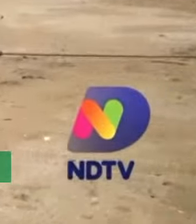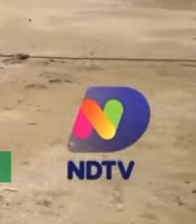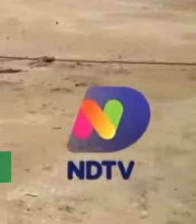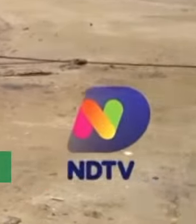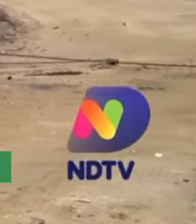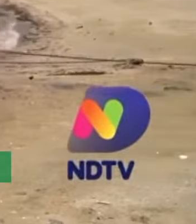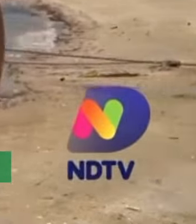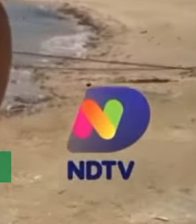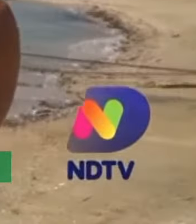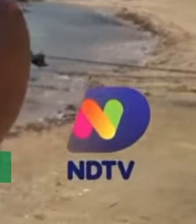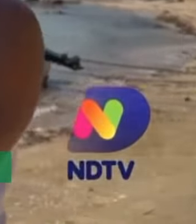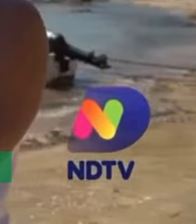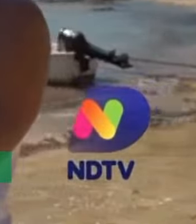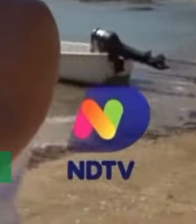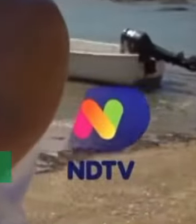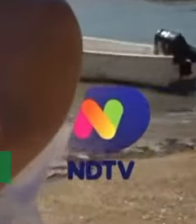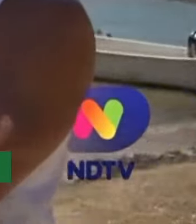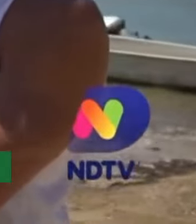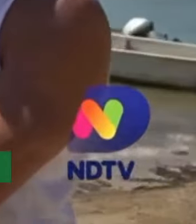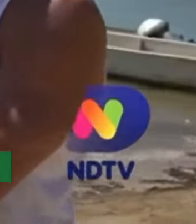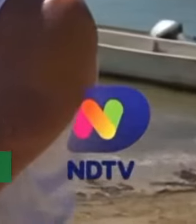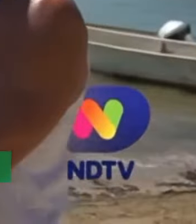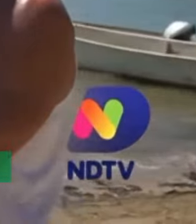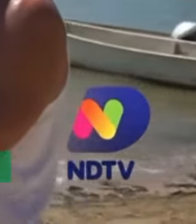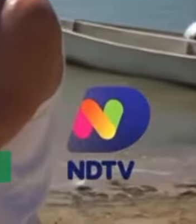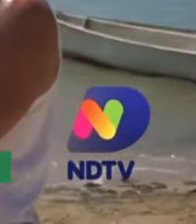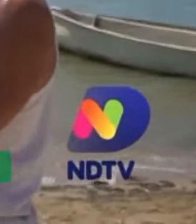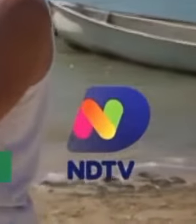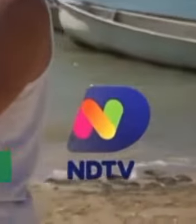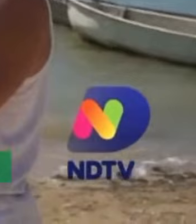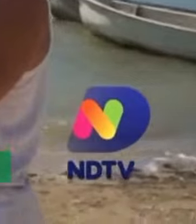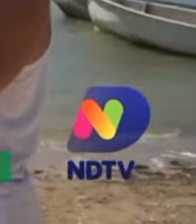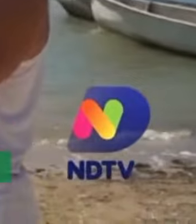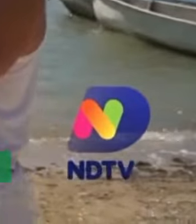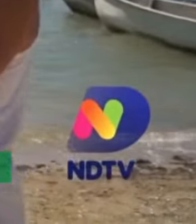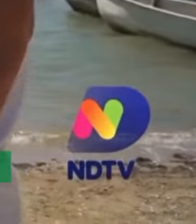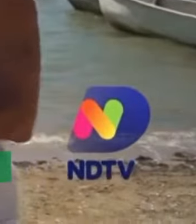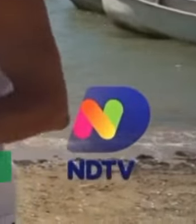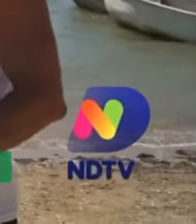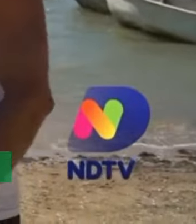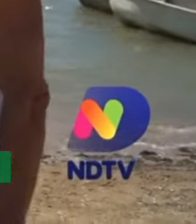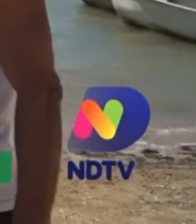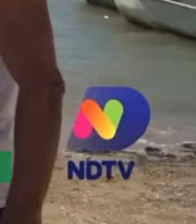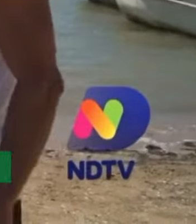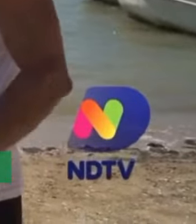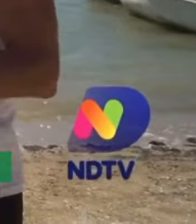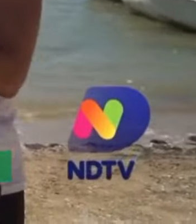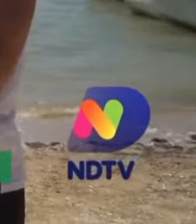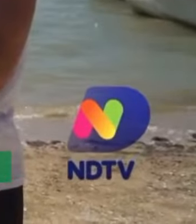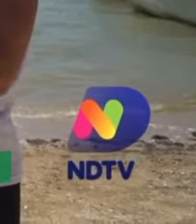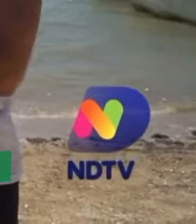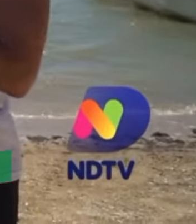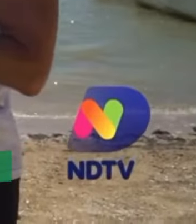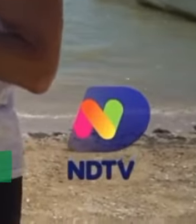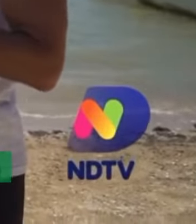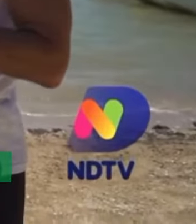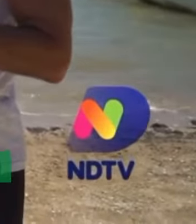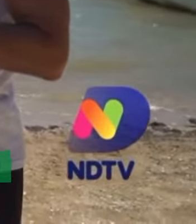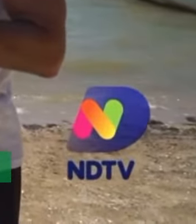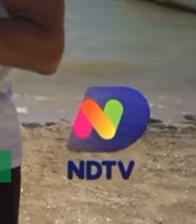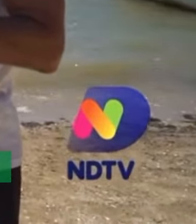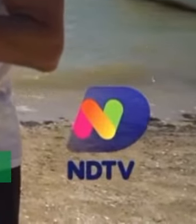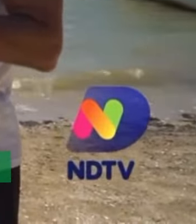objetivo final é que o extrato dessa alga, que hoje é conhecido como biofertilizante, ele